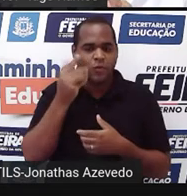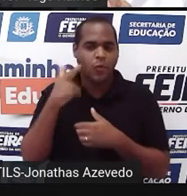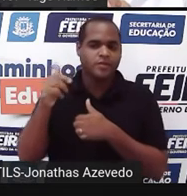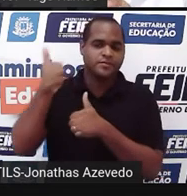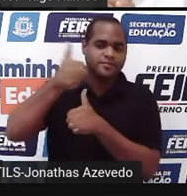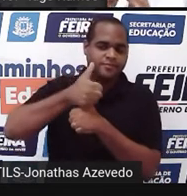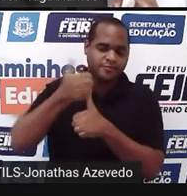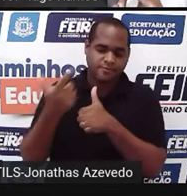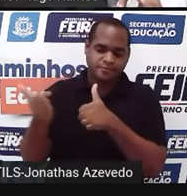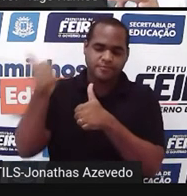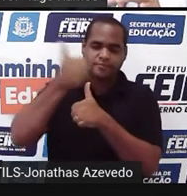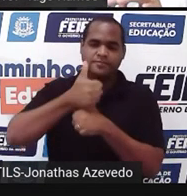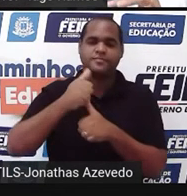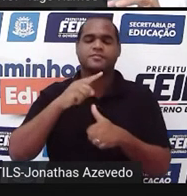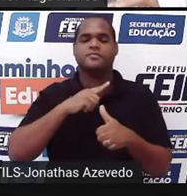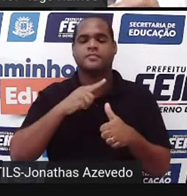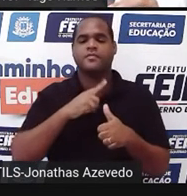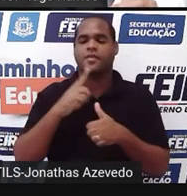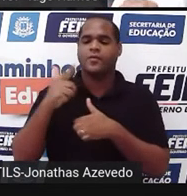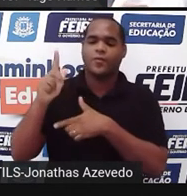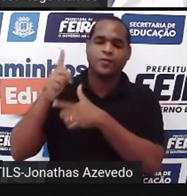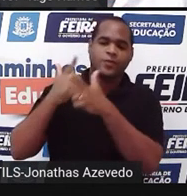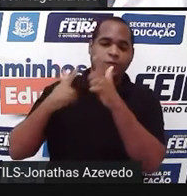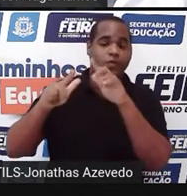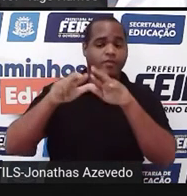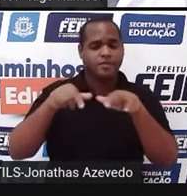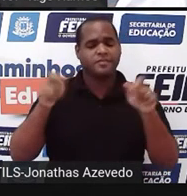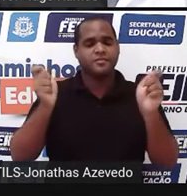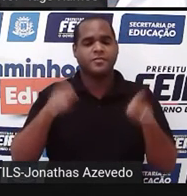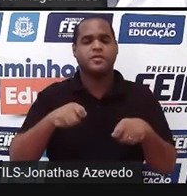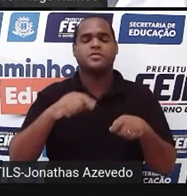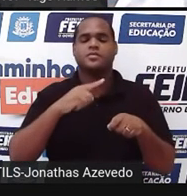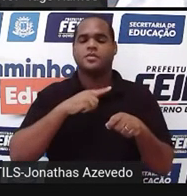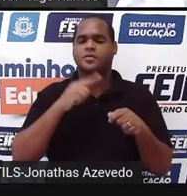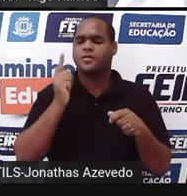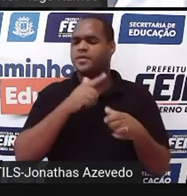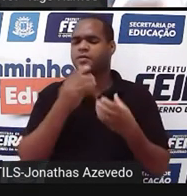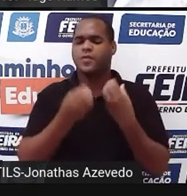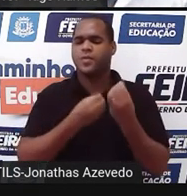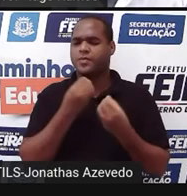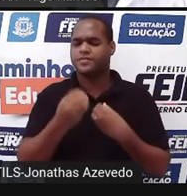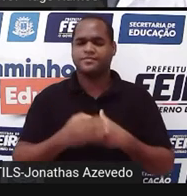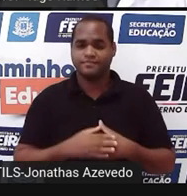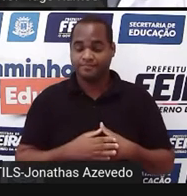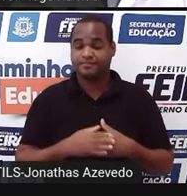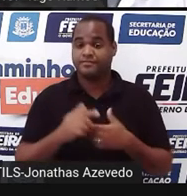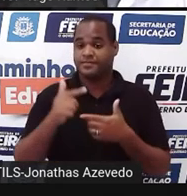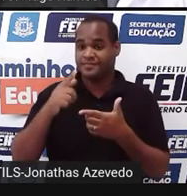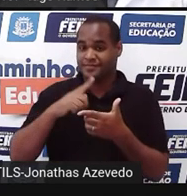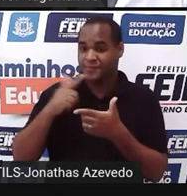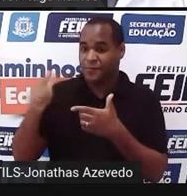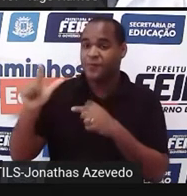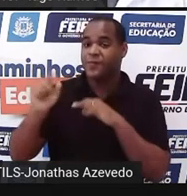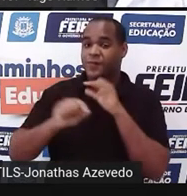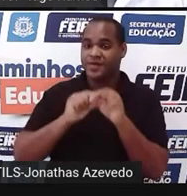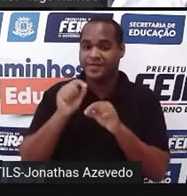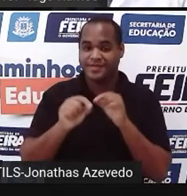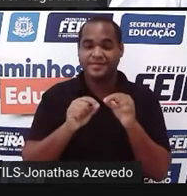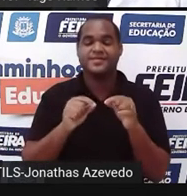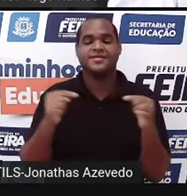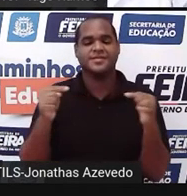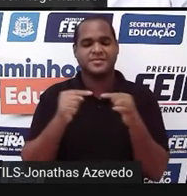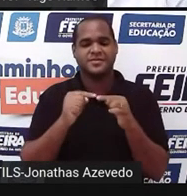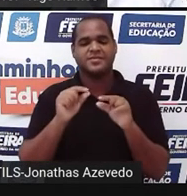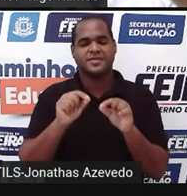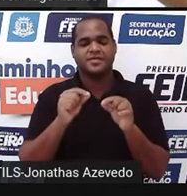substituição tem uma outra forma de resolver esse mesmo problema tá bom E essa outra forma e vai